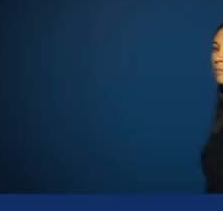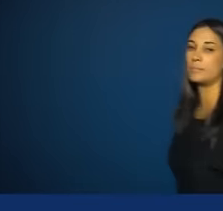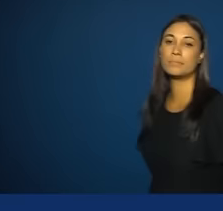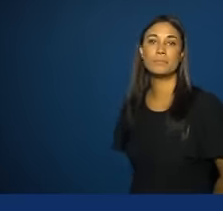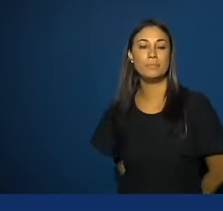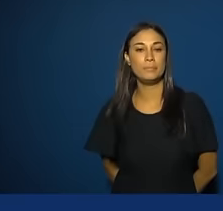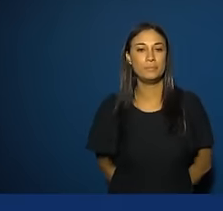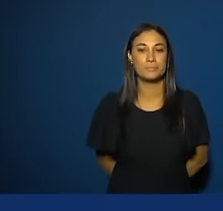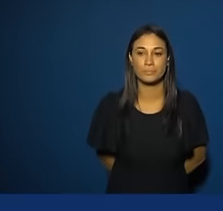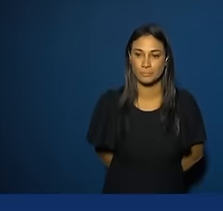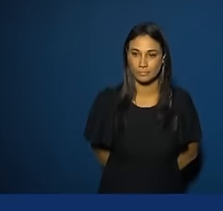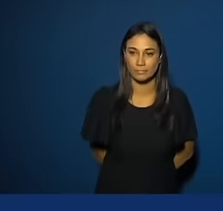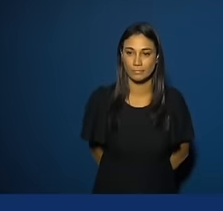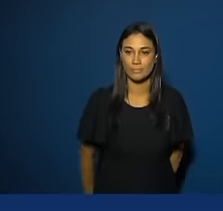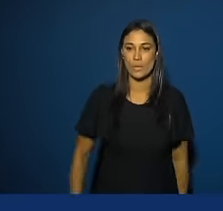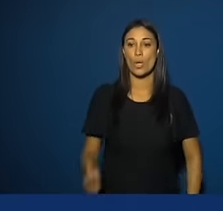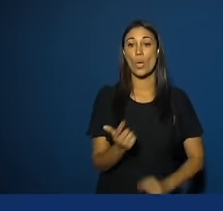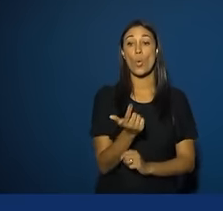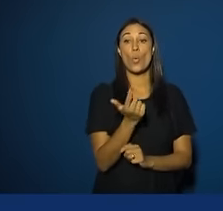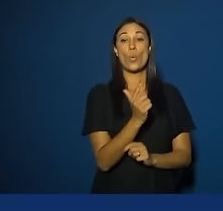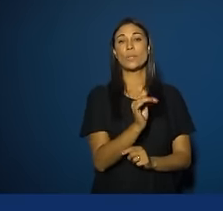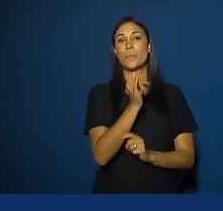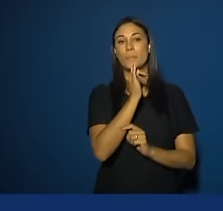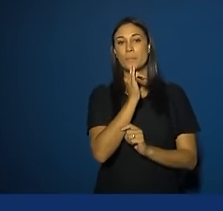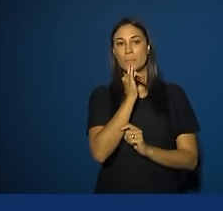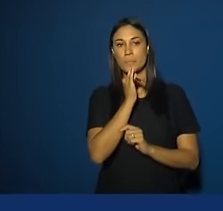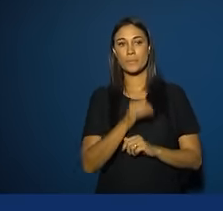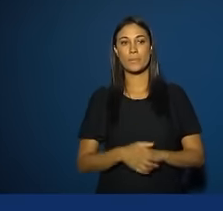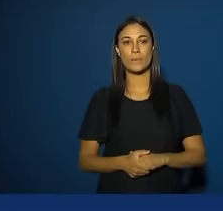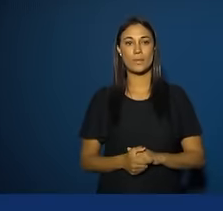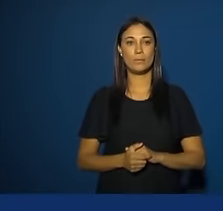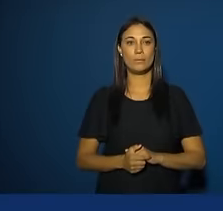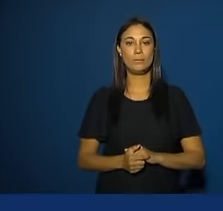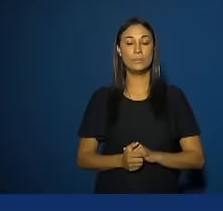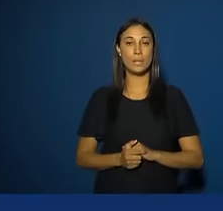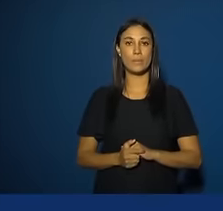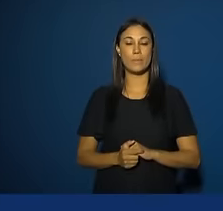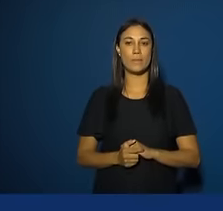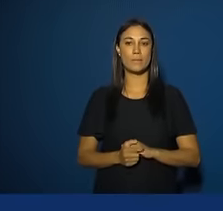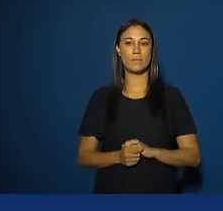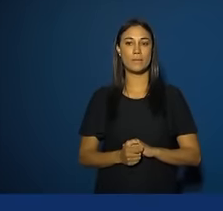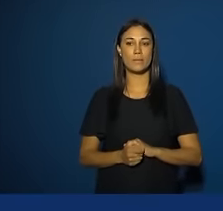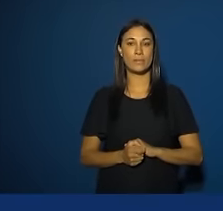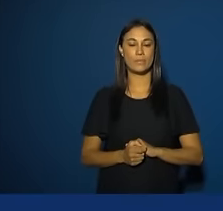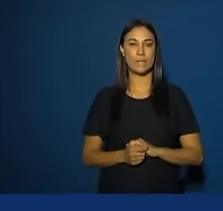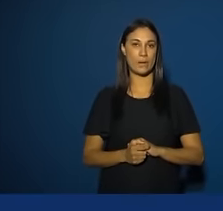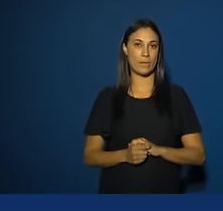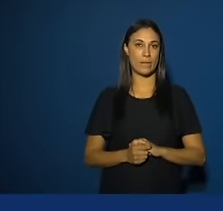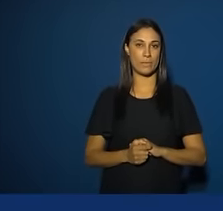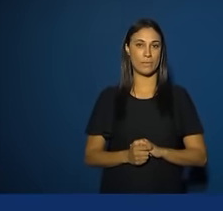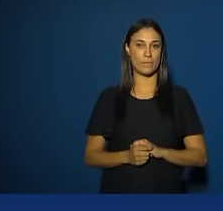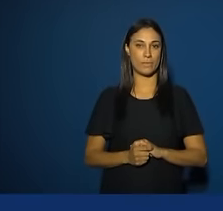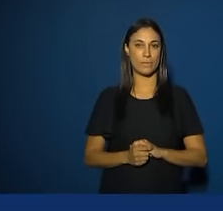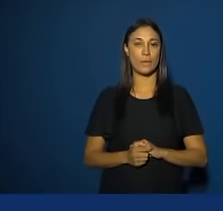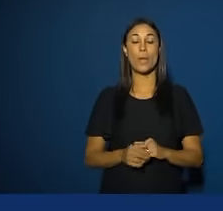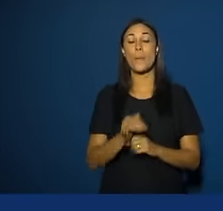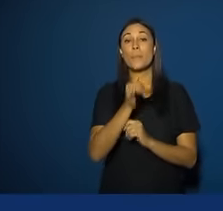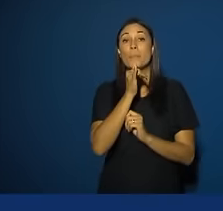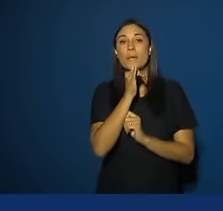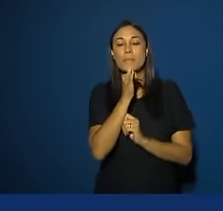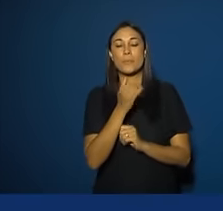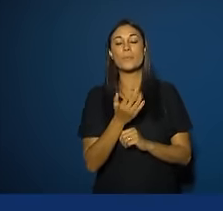tinha outras condições políticas do que o Lula 3 isso nada tem a ver com a ideologia repetindo a sua afirmação quem manda hoje